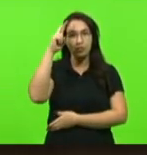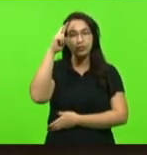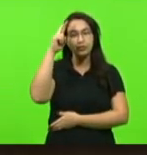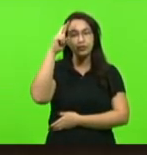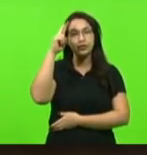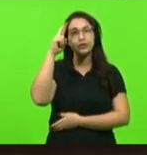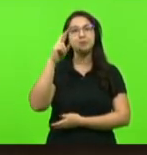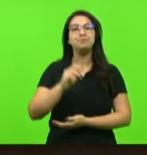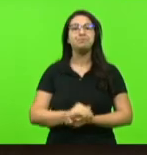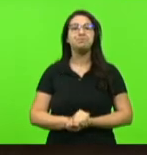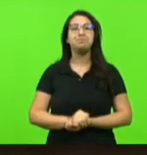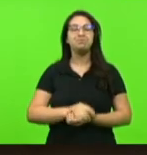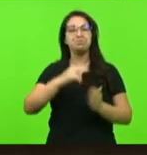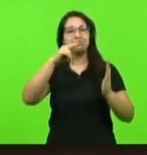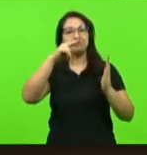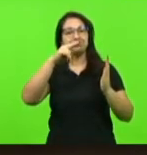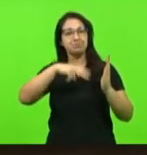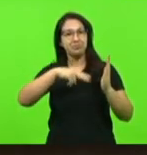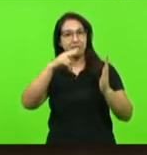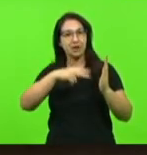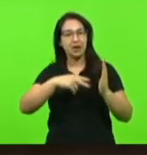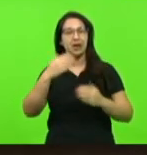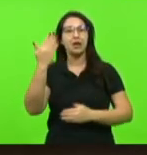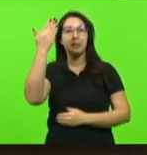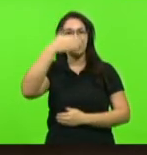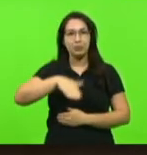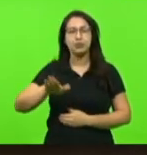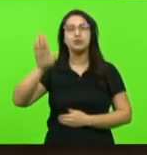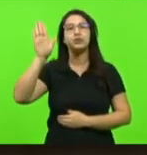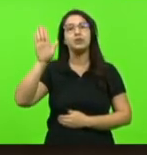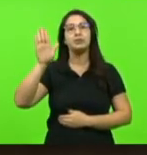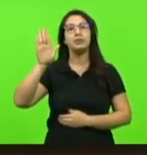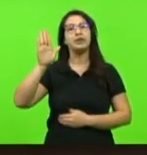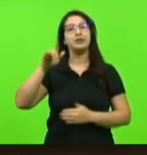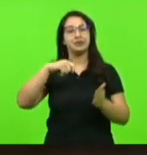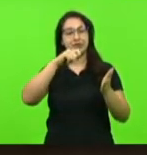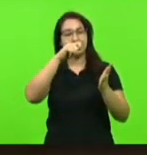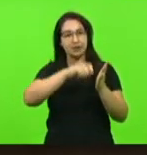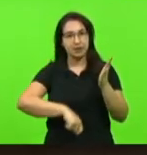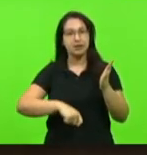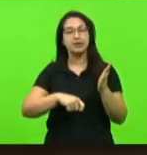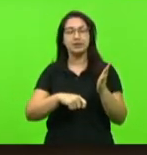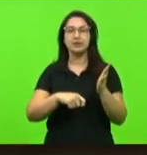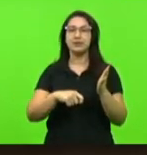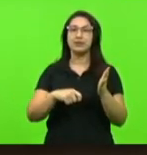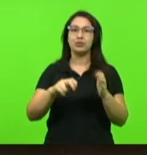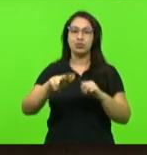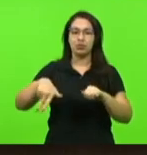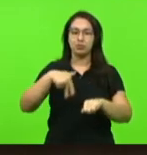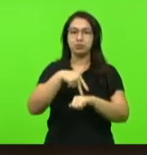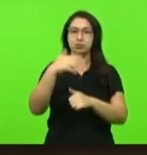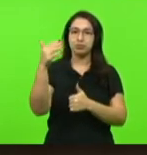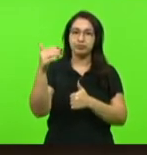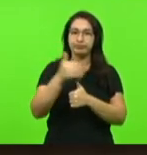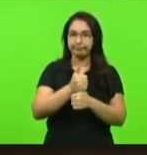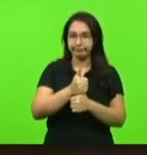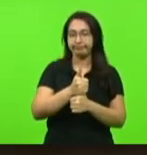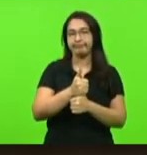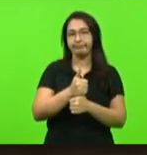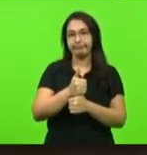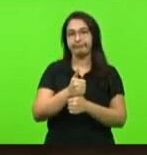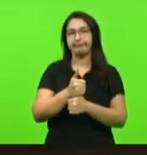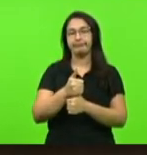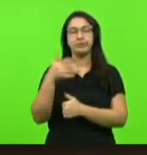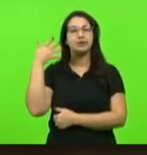Floriano para proceder ao juramento com posterior assinatura do termo de posse e concedeu a palavra ao